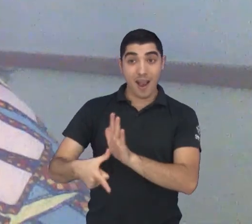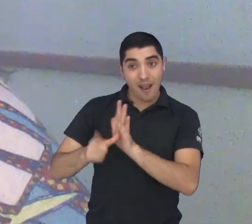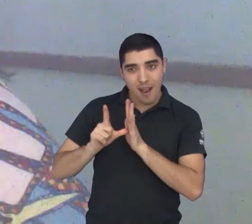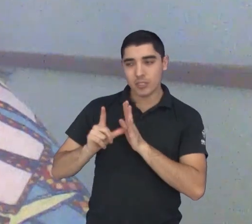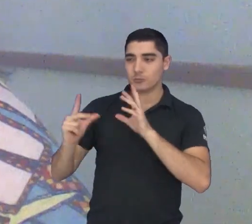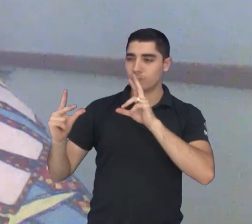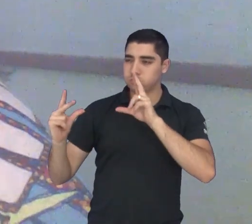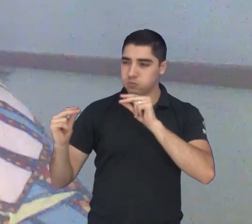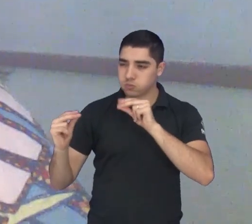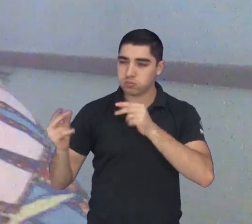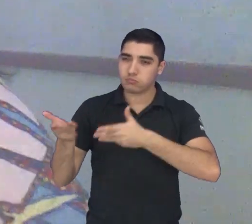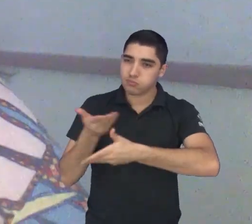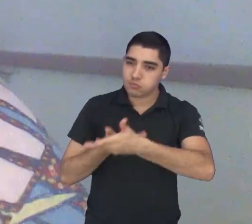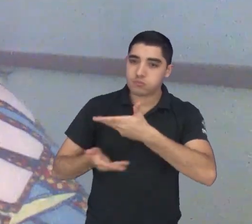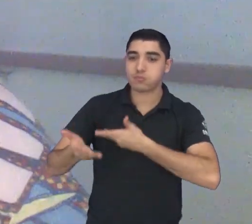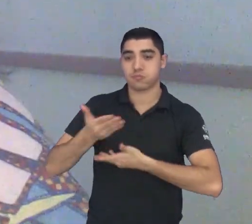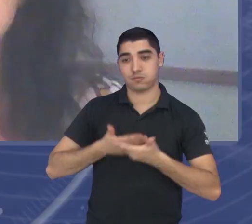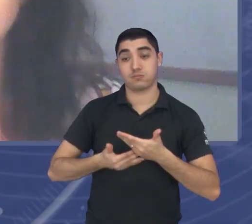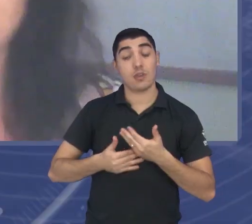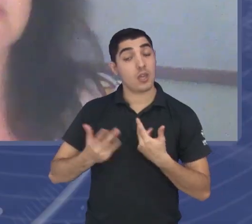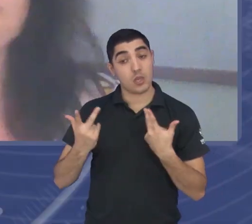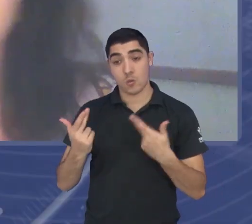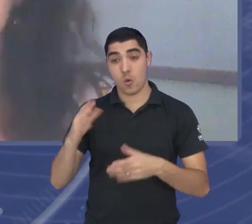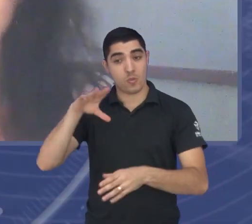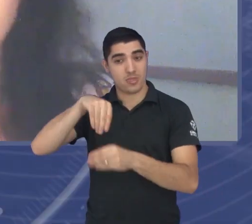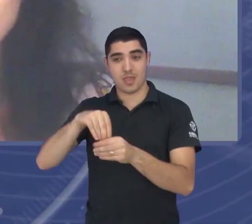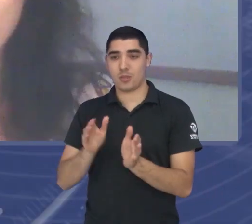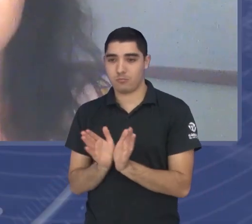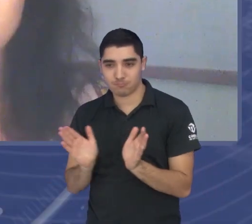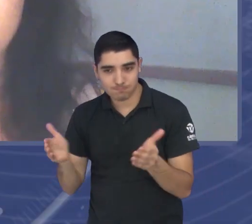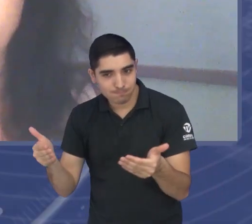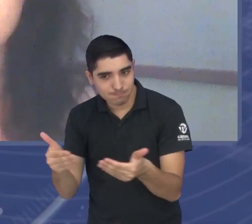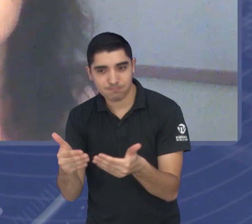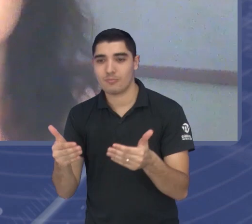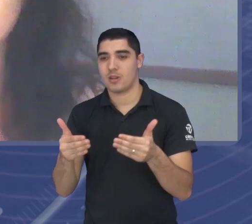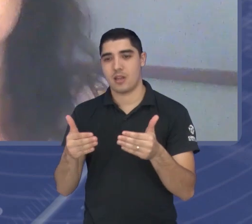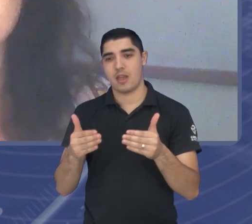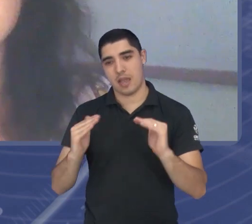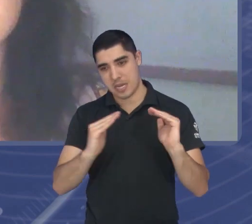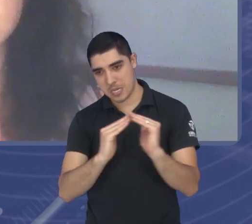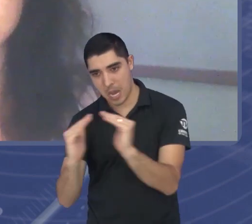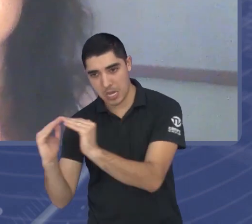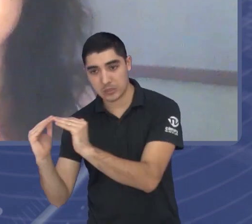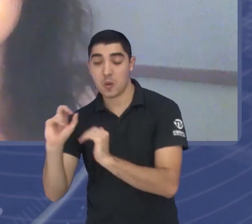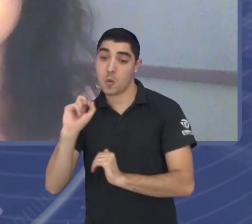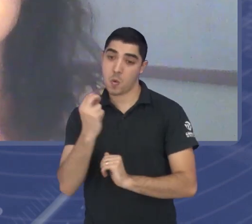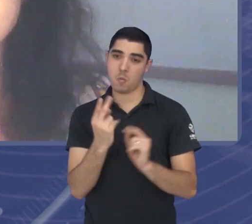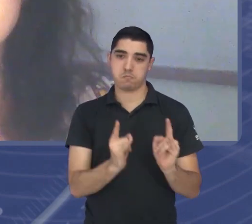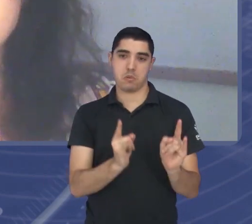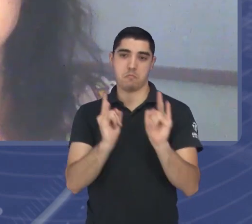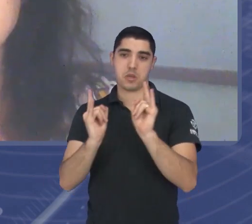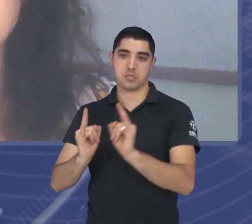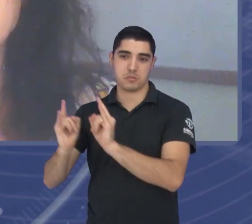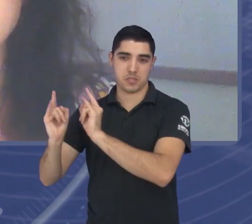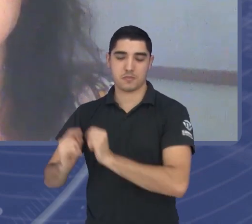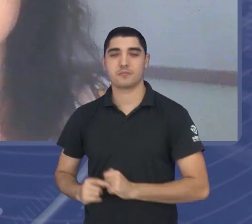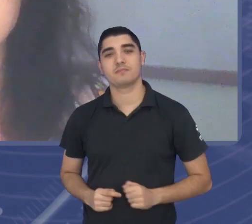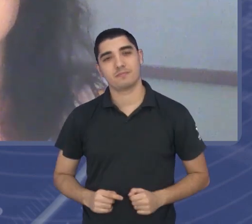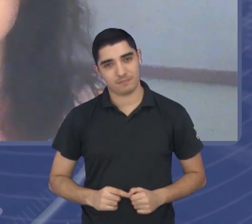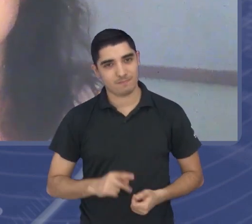convive, né, em comunidades, que é o caso dos condomínios, tanto horizontais como os verticais. Sem dúvida,